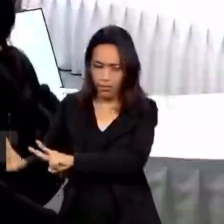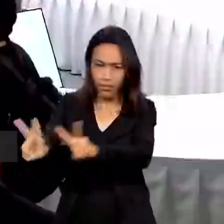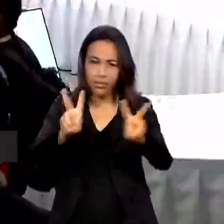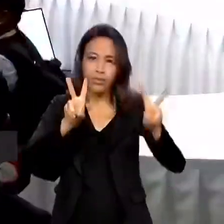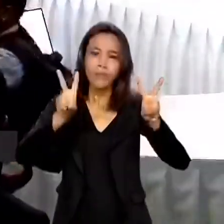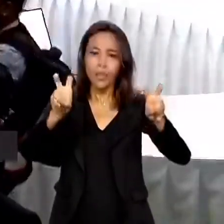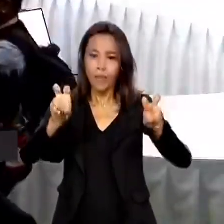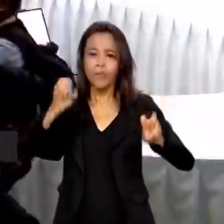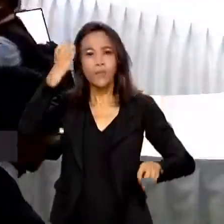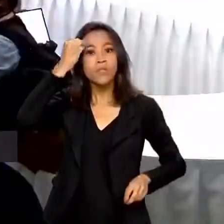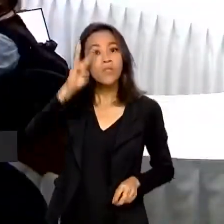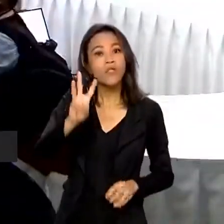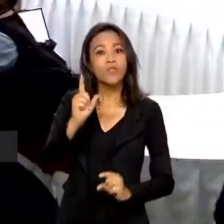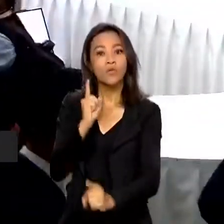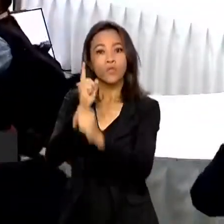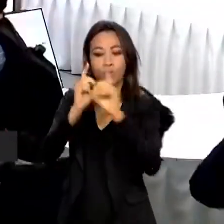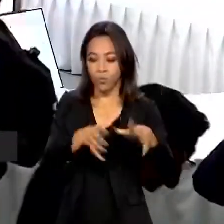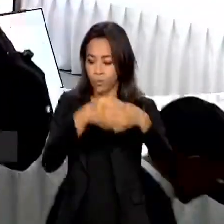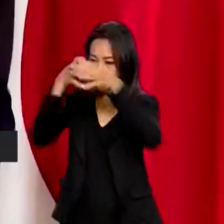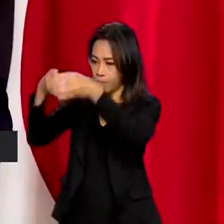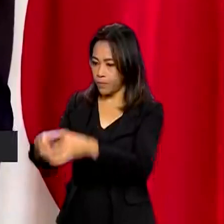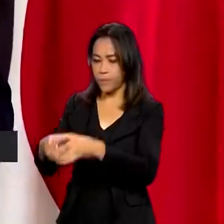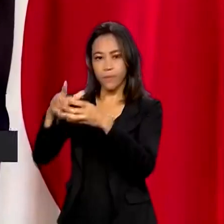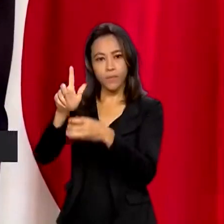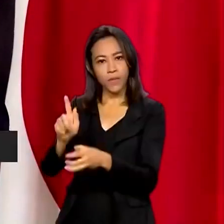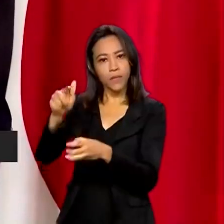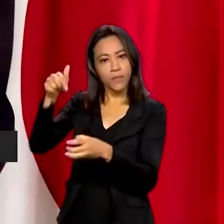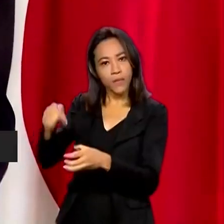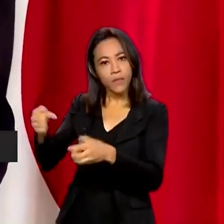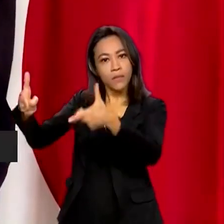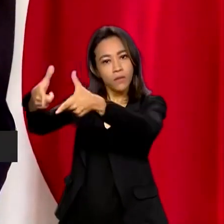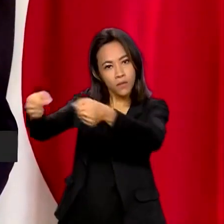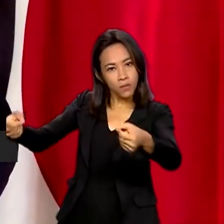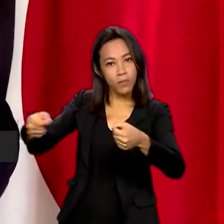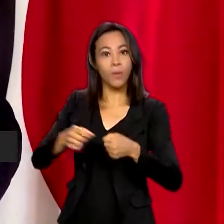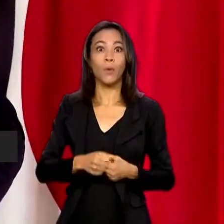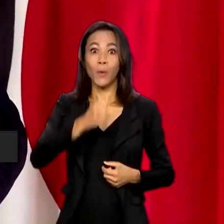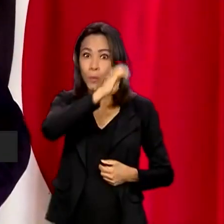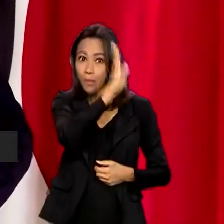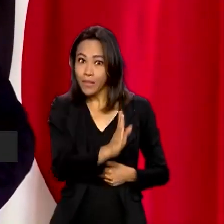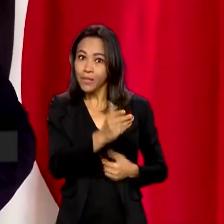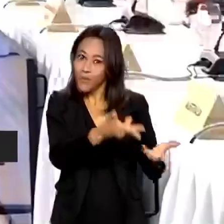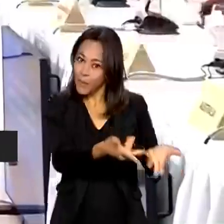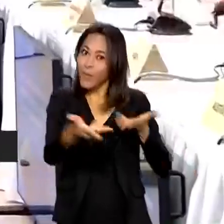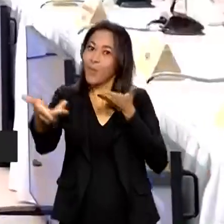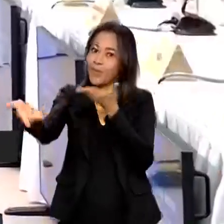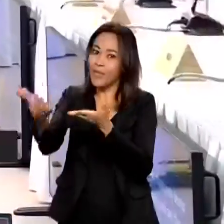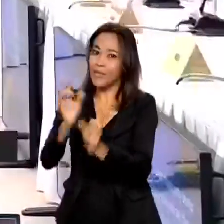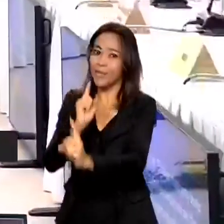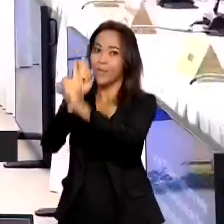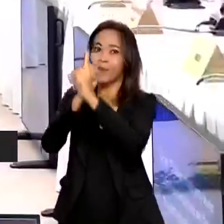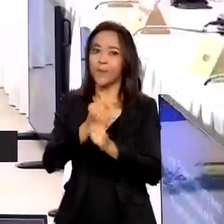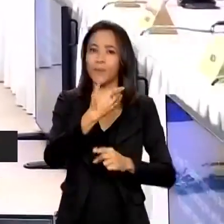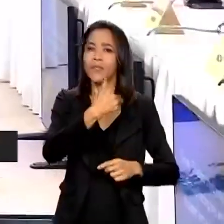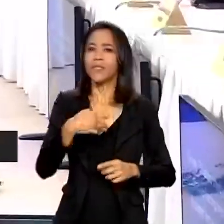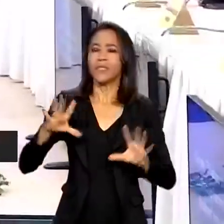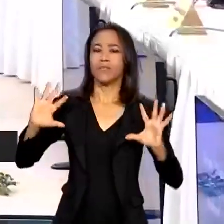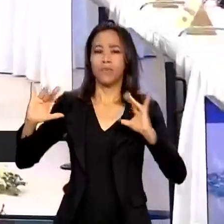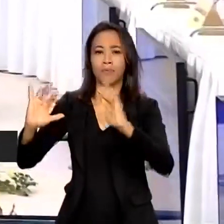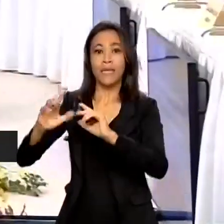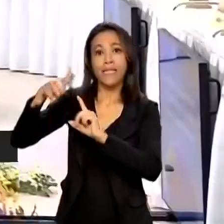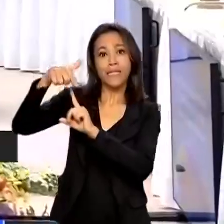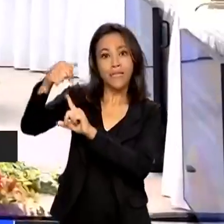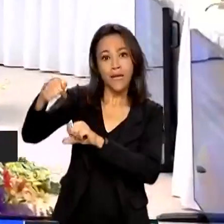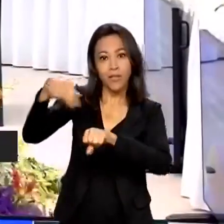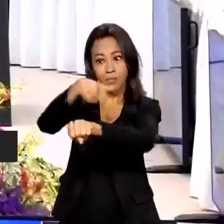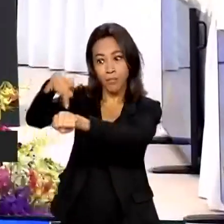nos três dias de G7 em Hiroshima. O Brasil participou como convidado do encontro, que reúne 7 dos países